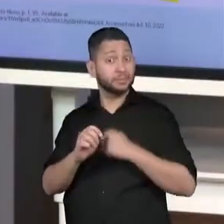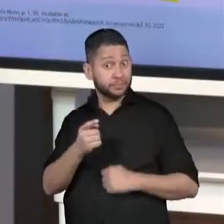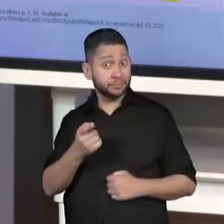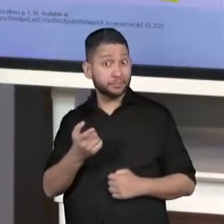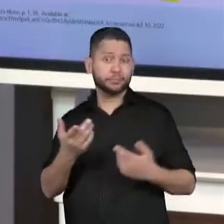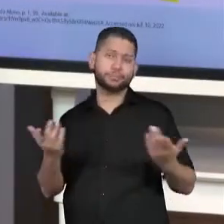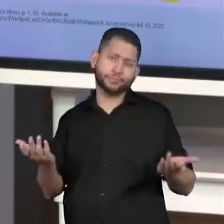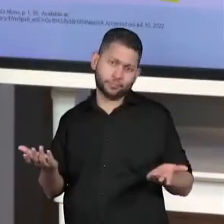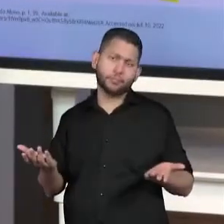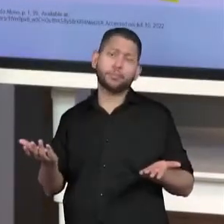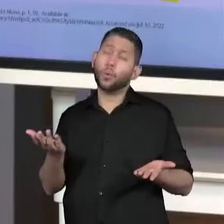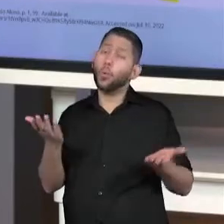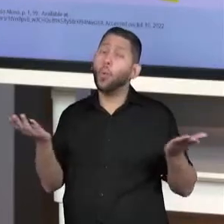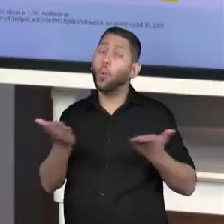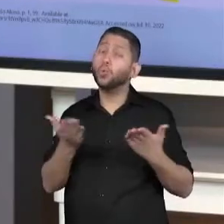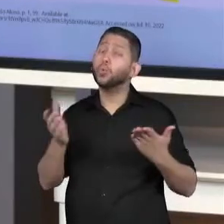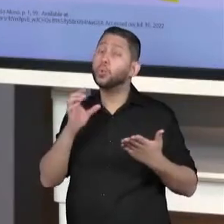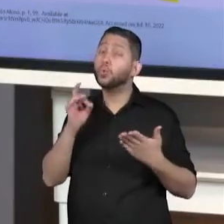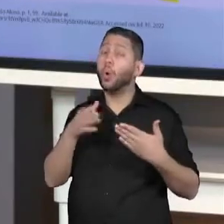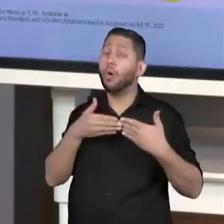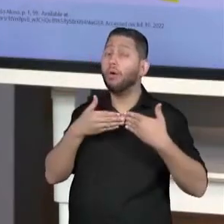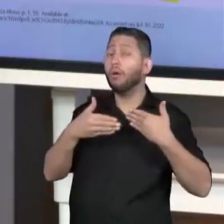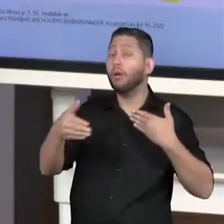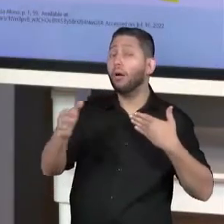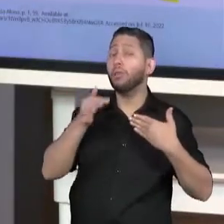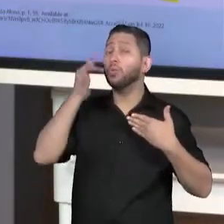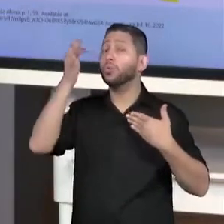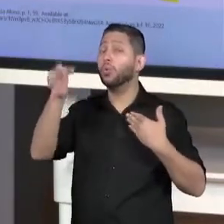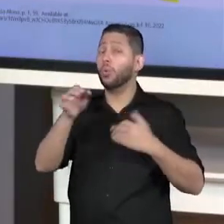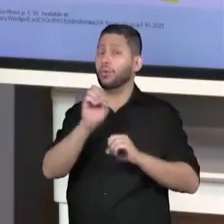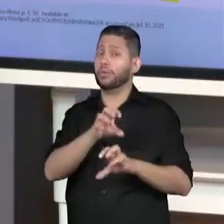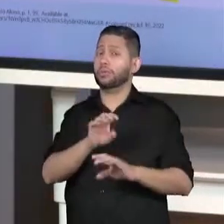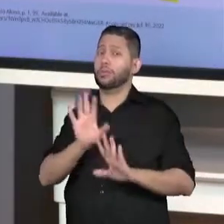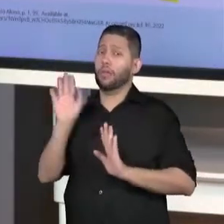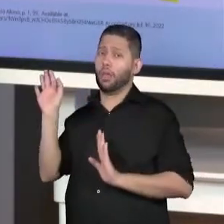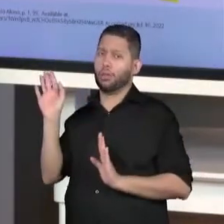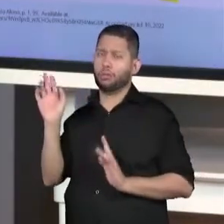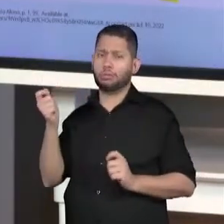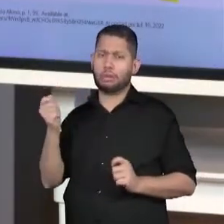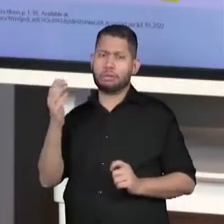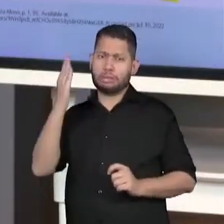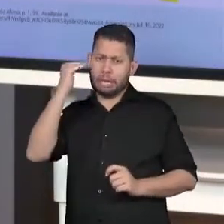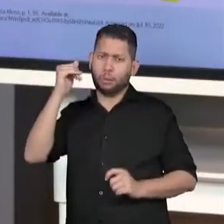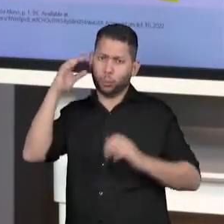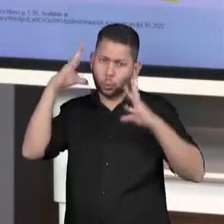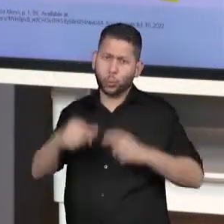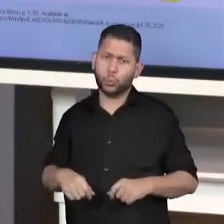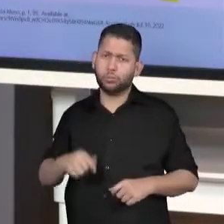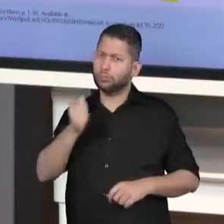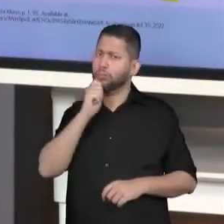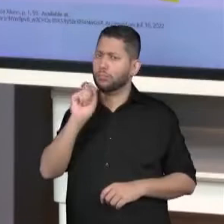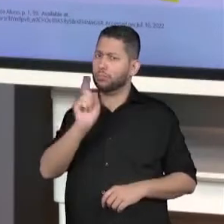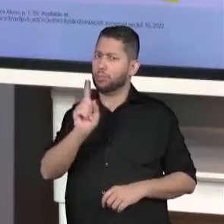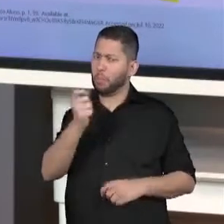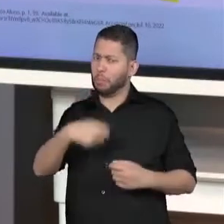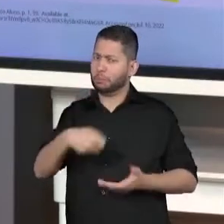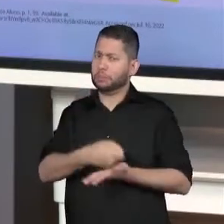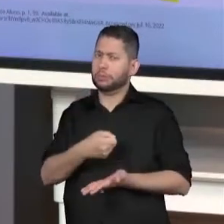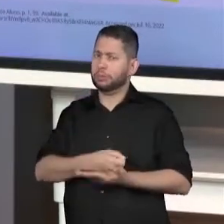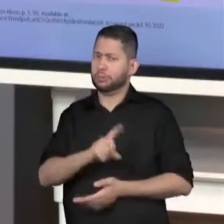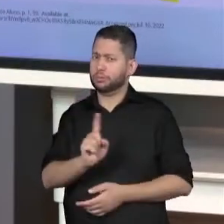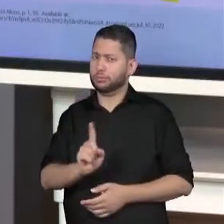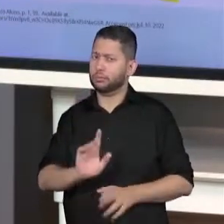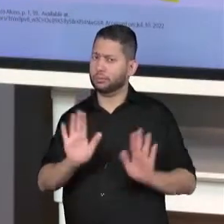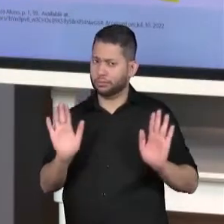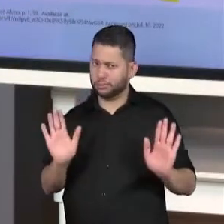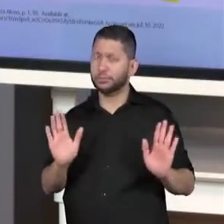né? Sem dar muitos spoilers, porque na hora que chegar no dia da aula, você vai ver que você vai aprender um montão de coisa. Ok, falamos